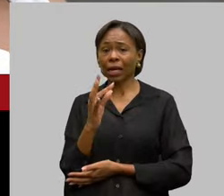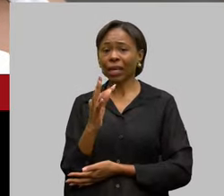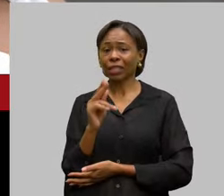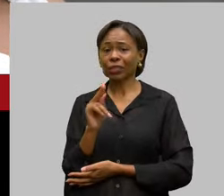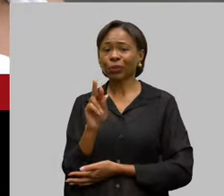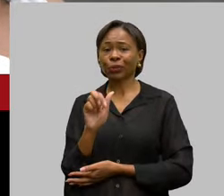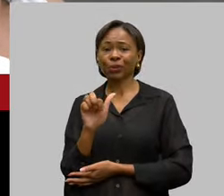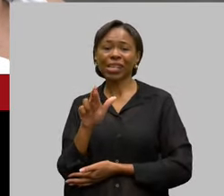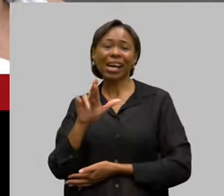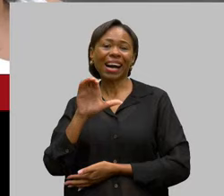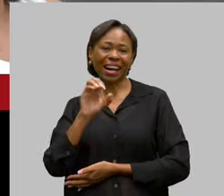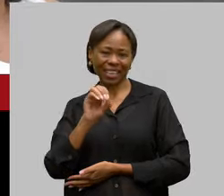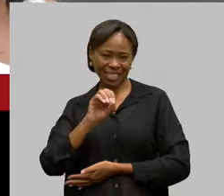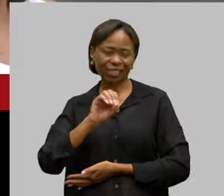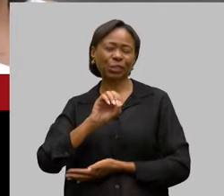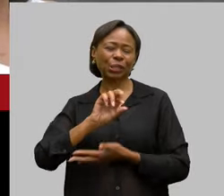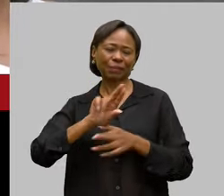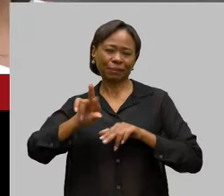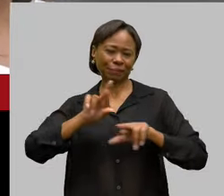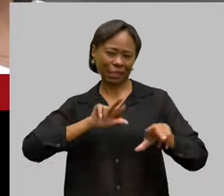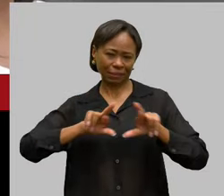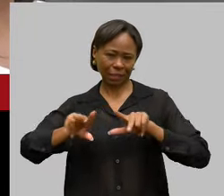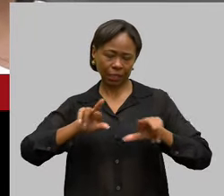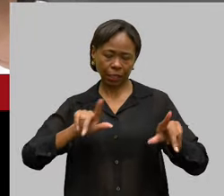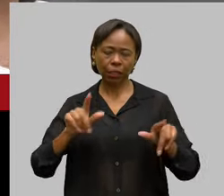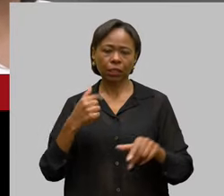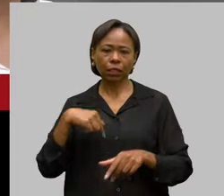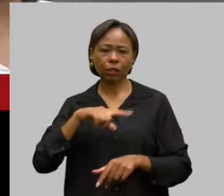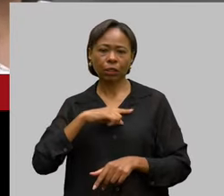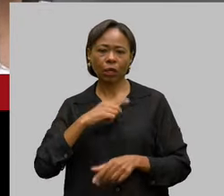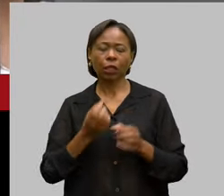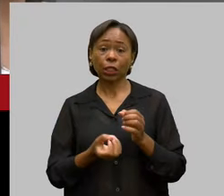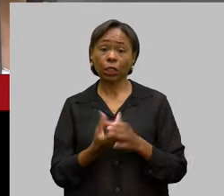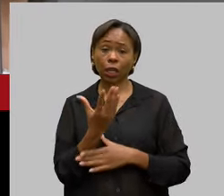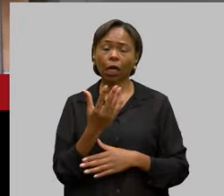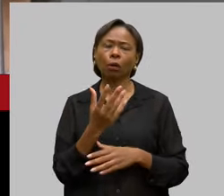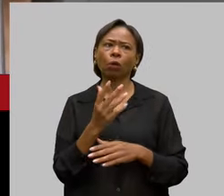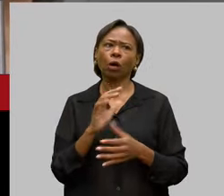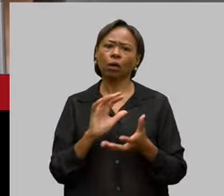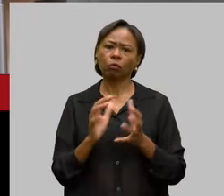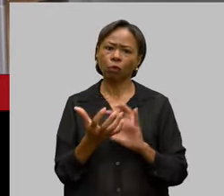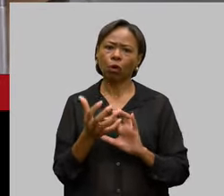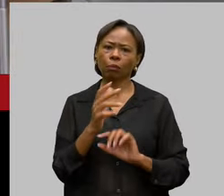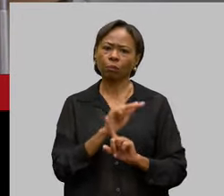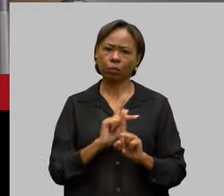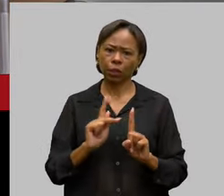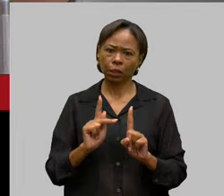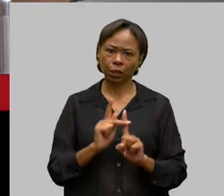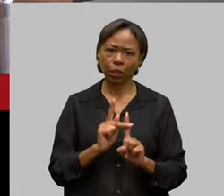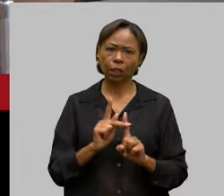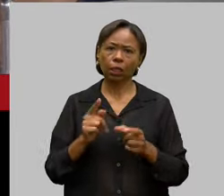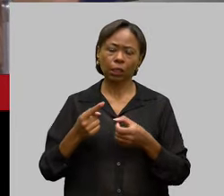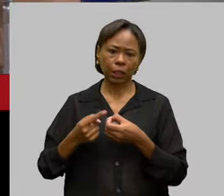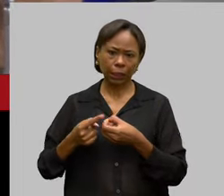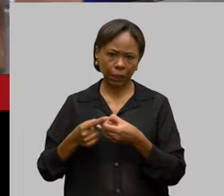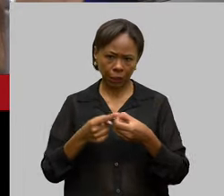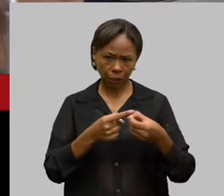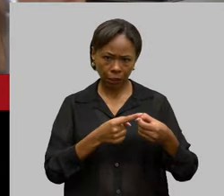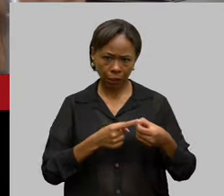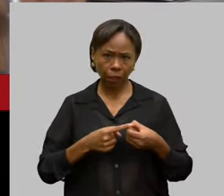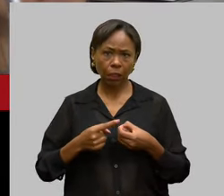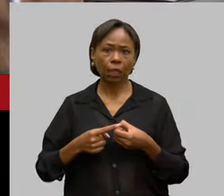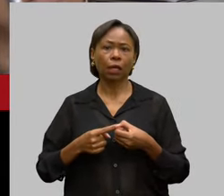caso concreto é fizemos a reforma da Previdência em minha cidade eh Alex completa total